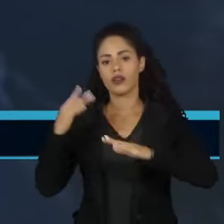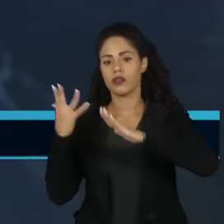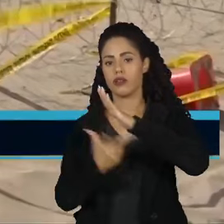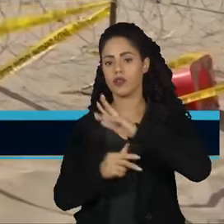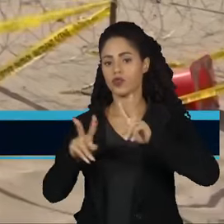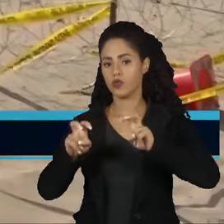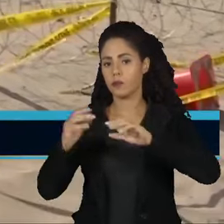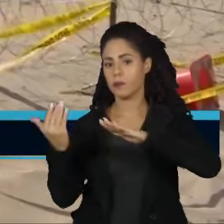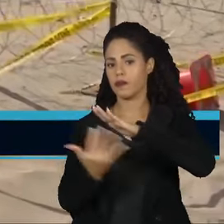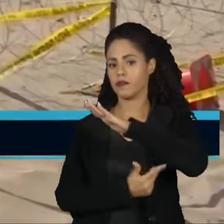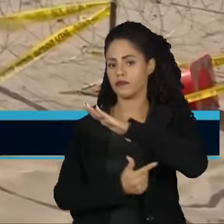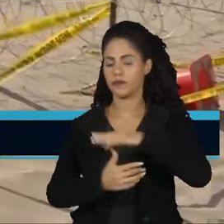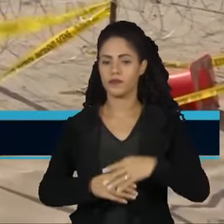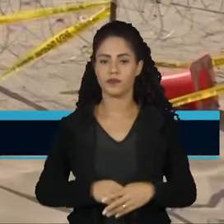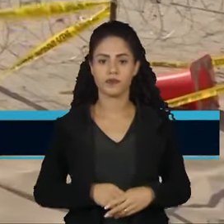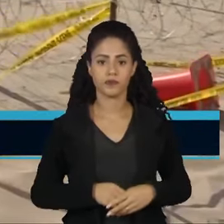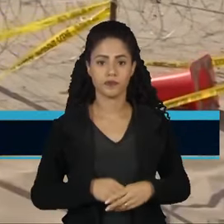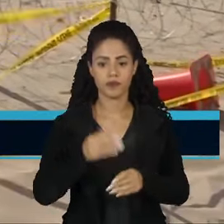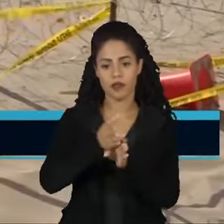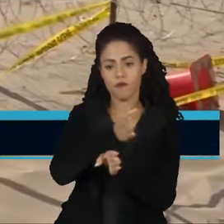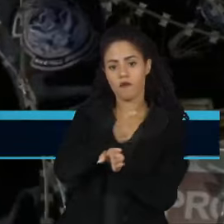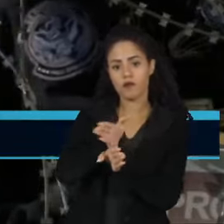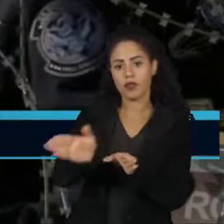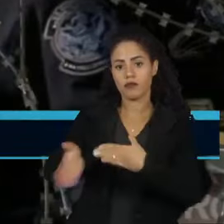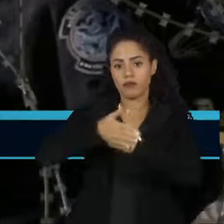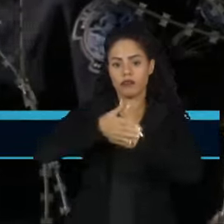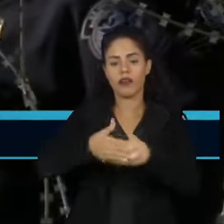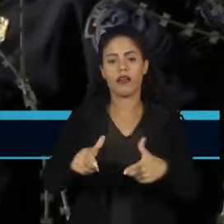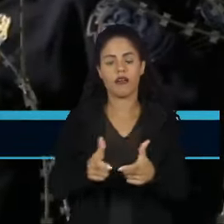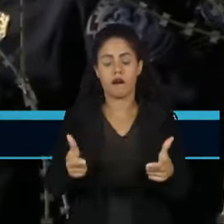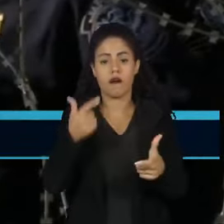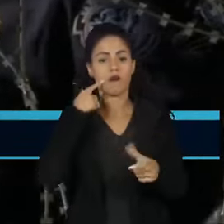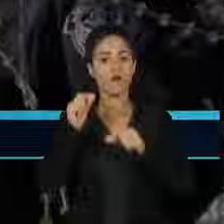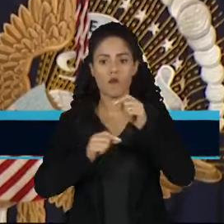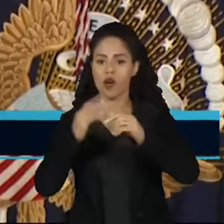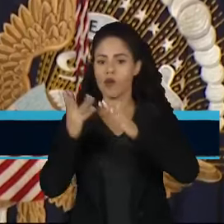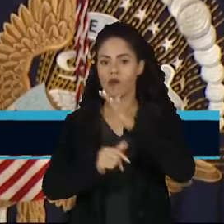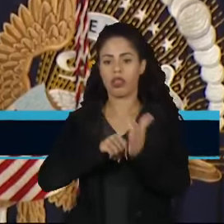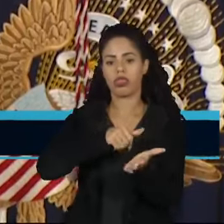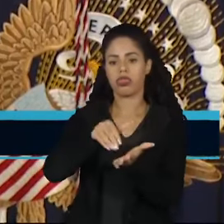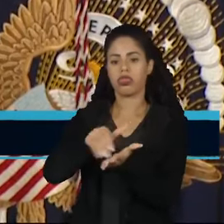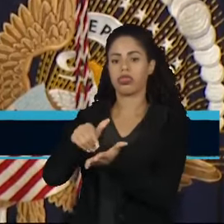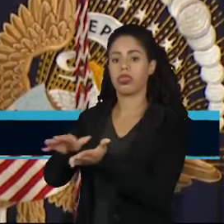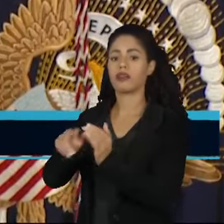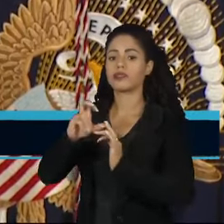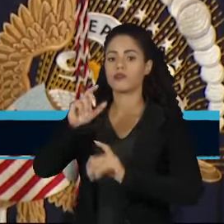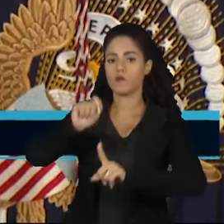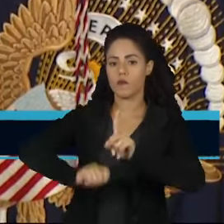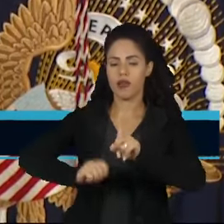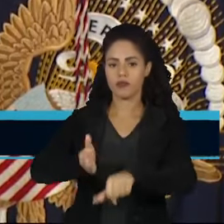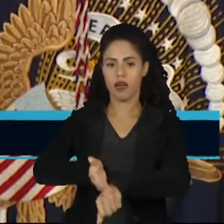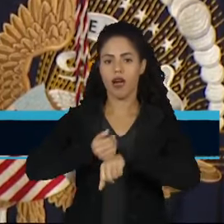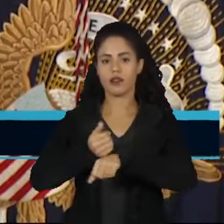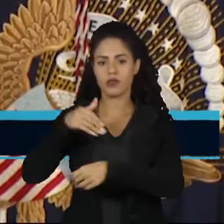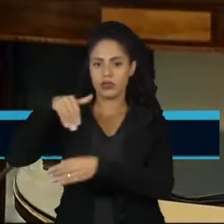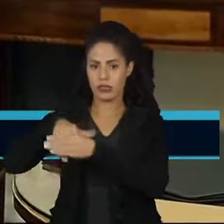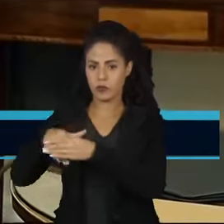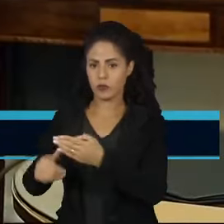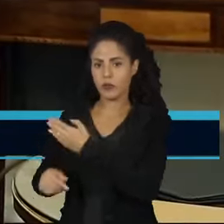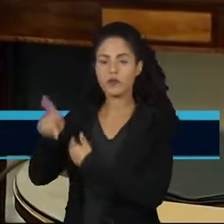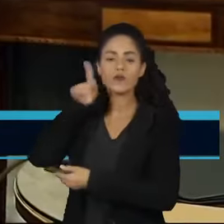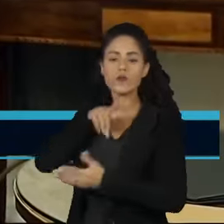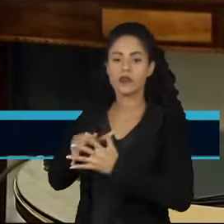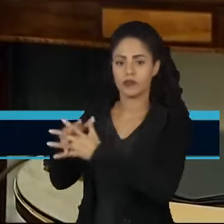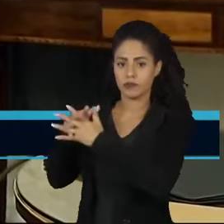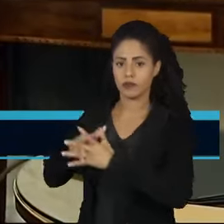país. Fronteiras fechadas e aumento nas deportações. Há 5 meses das eleições nos Estados Unidos,